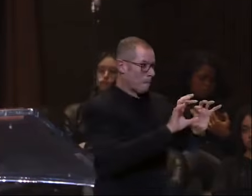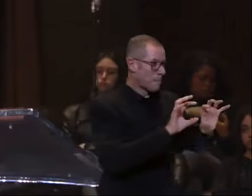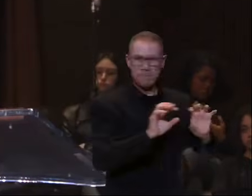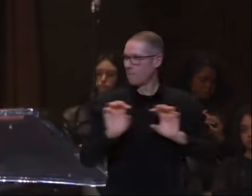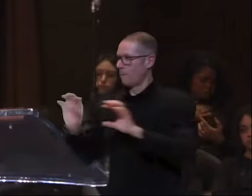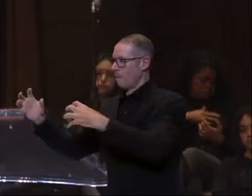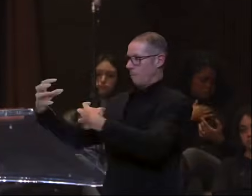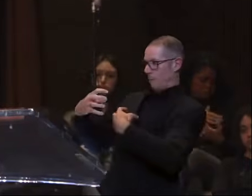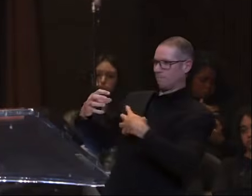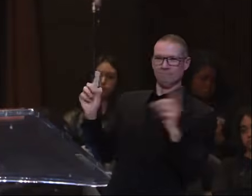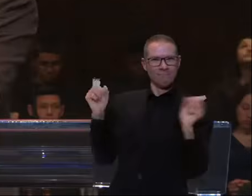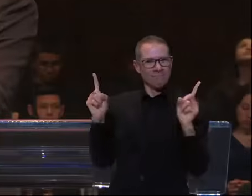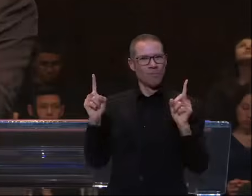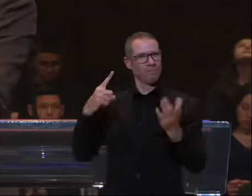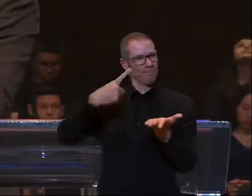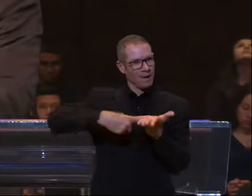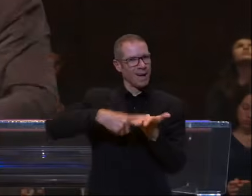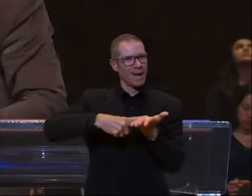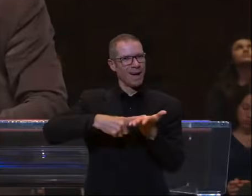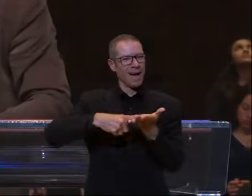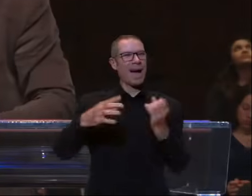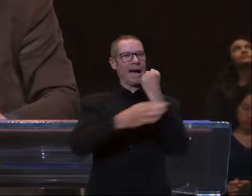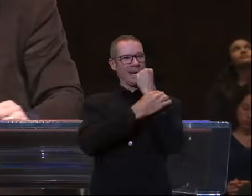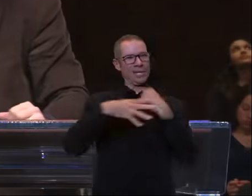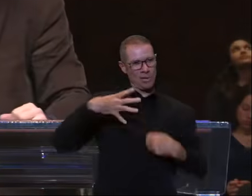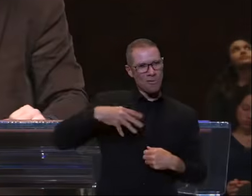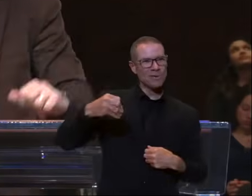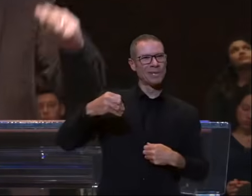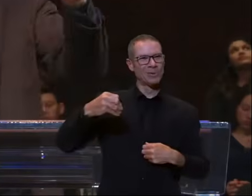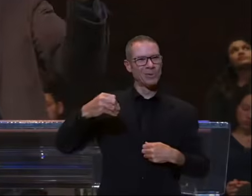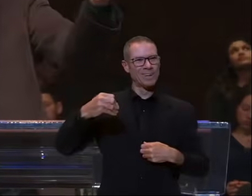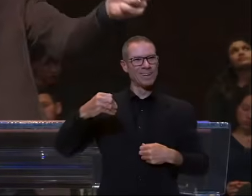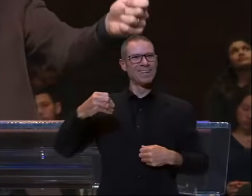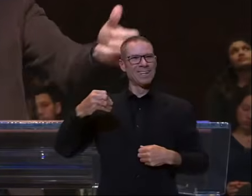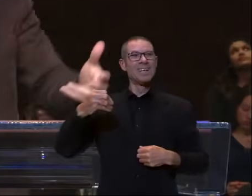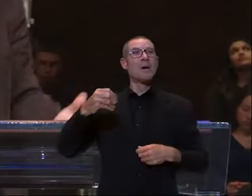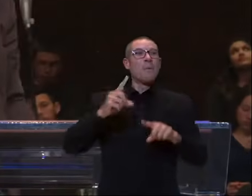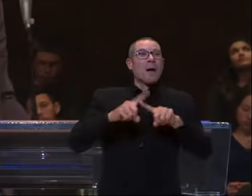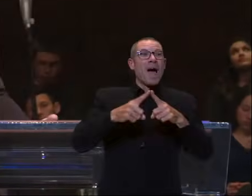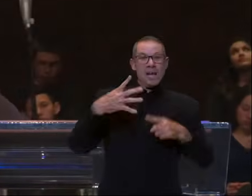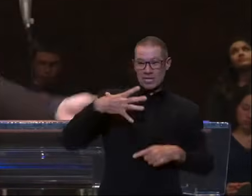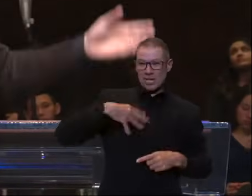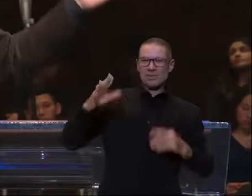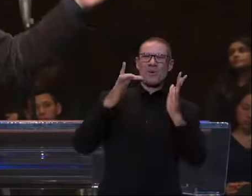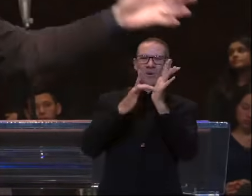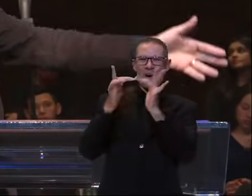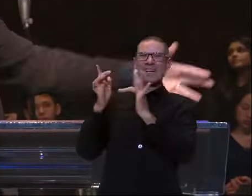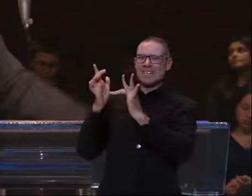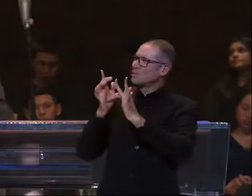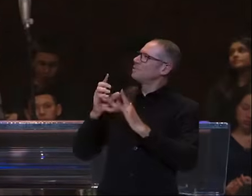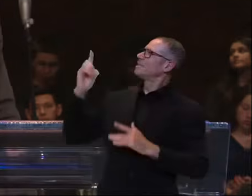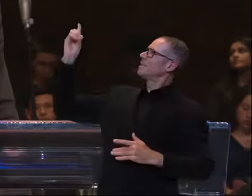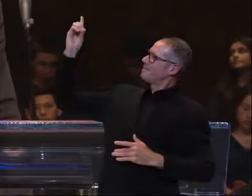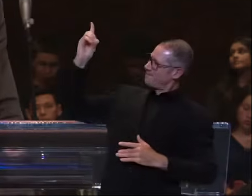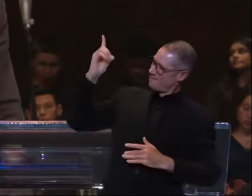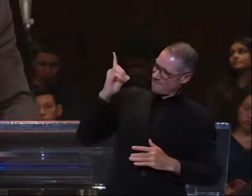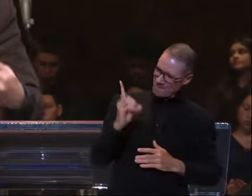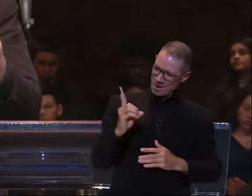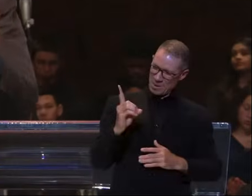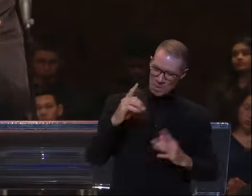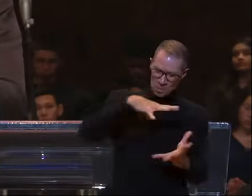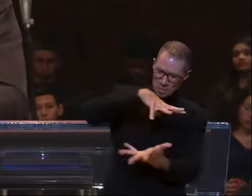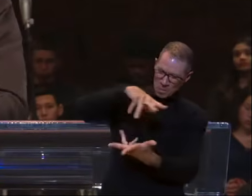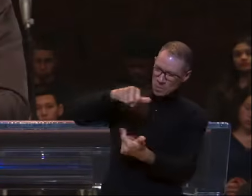porque a garantia é o filho. Jesus é o Filho de paz, que foi enviado ao mundo,